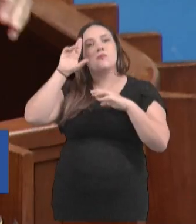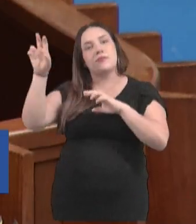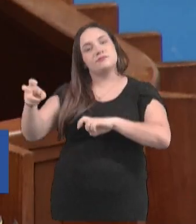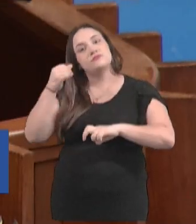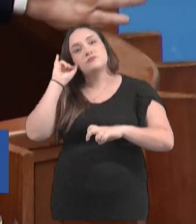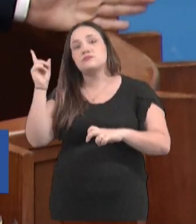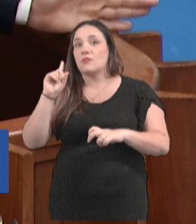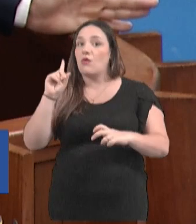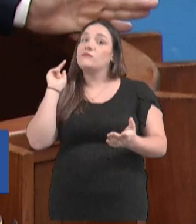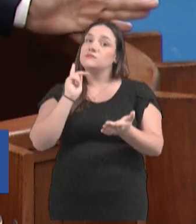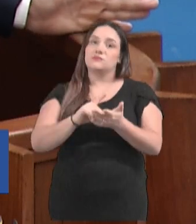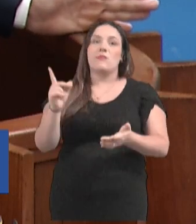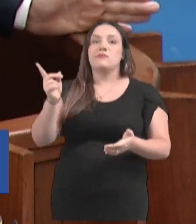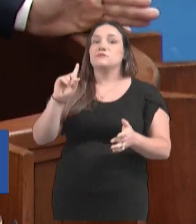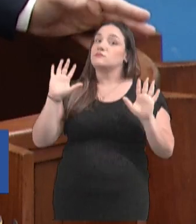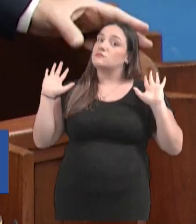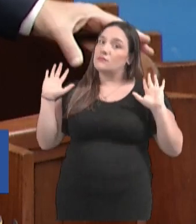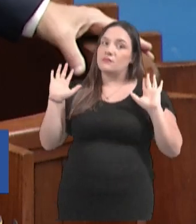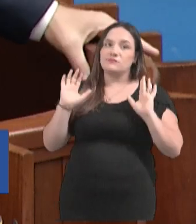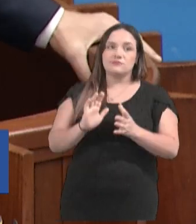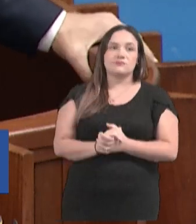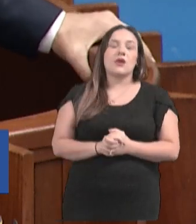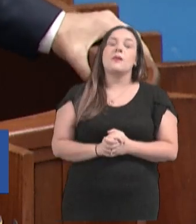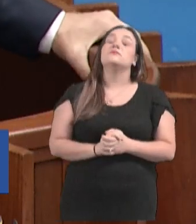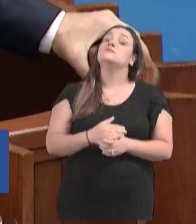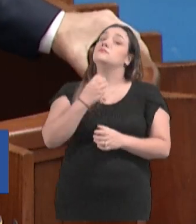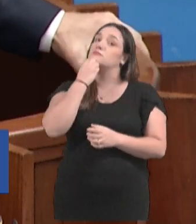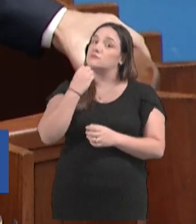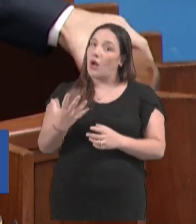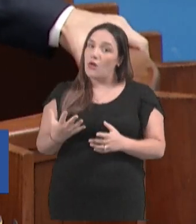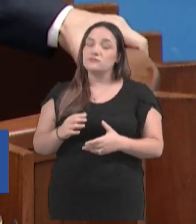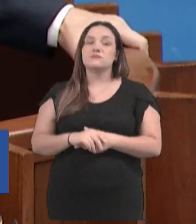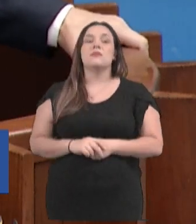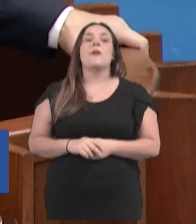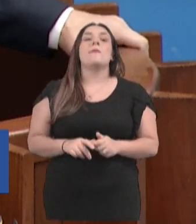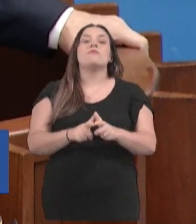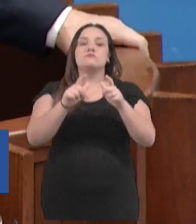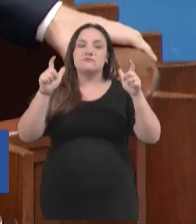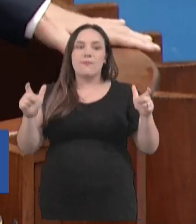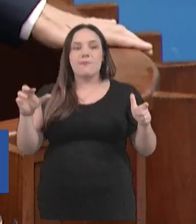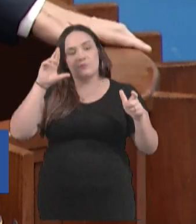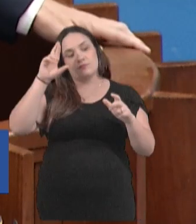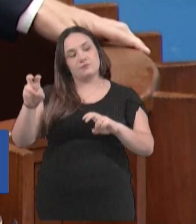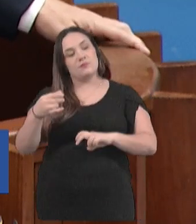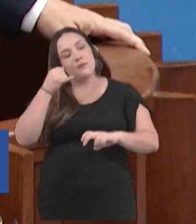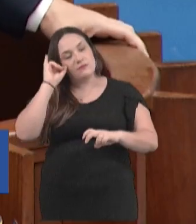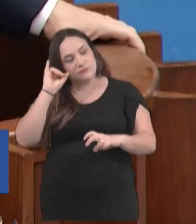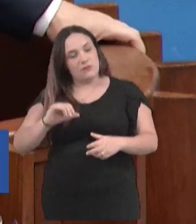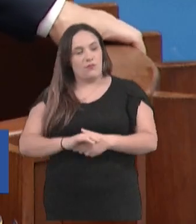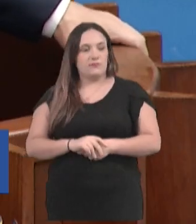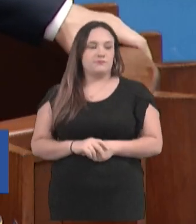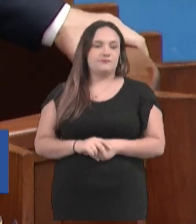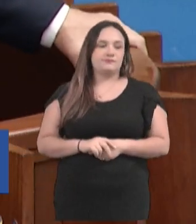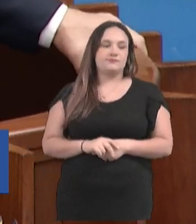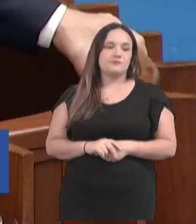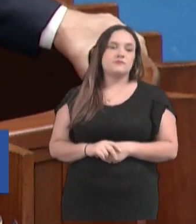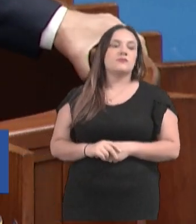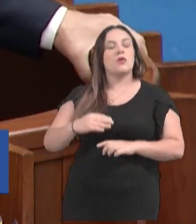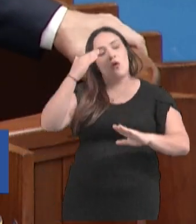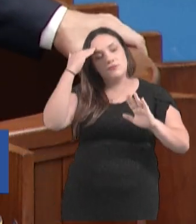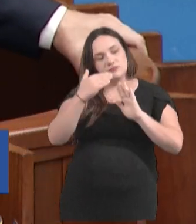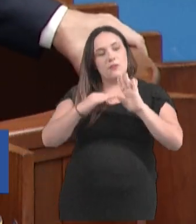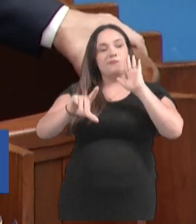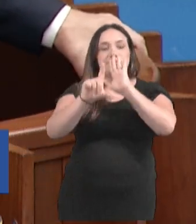propriedades rurais, porque não é verdade, né? Felizmente, a maioria dos proprietários rurais tem cumprido